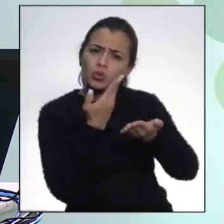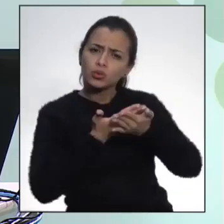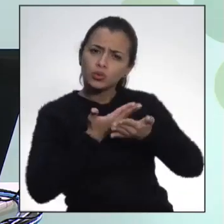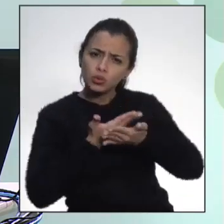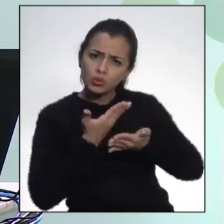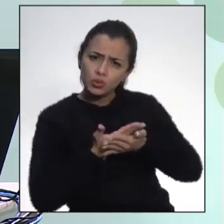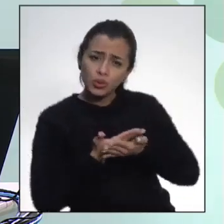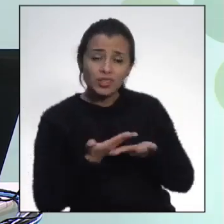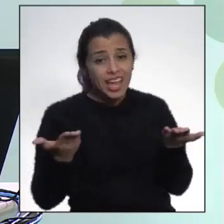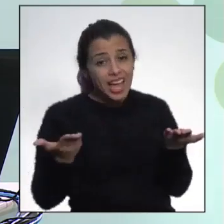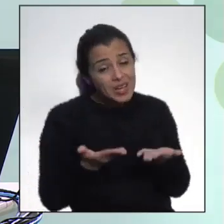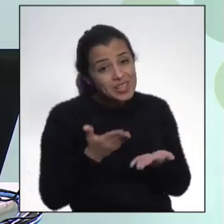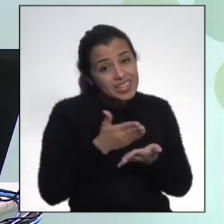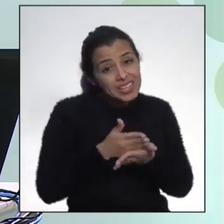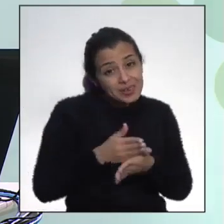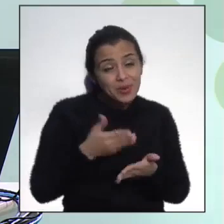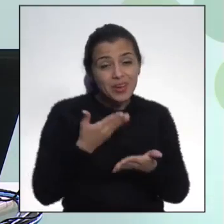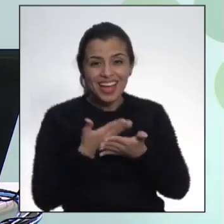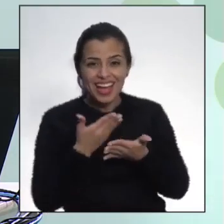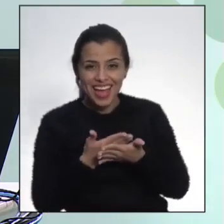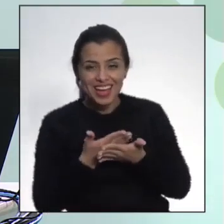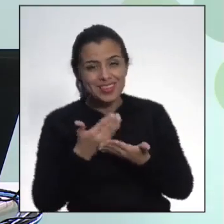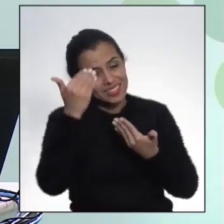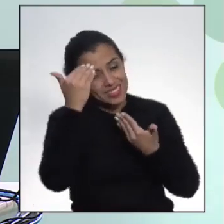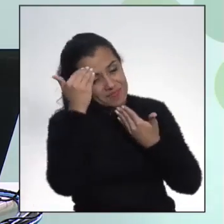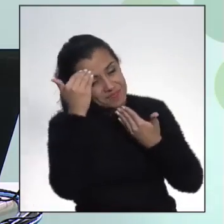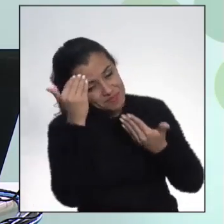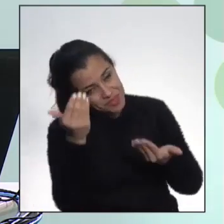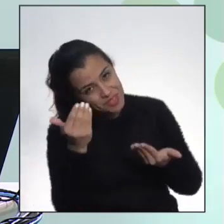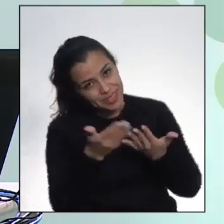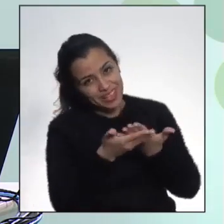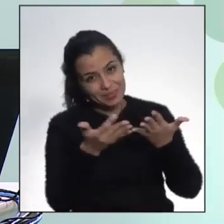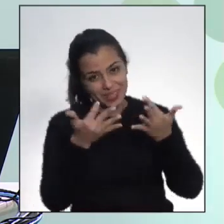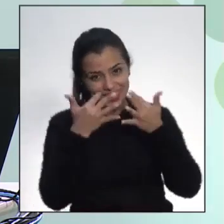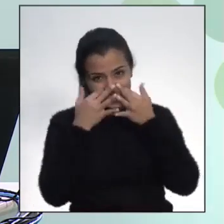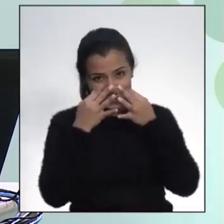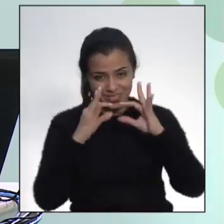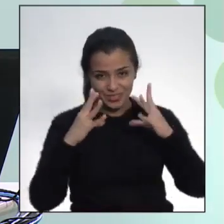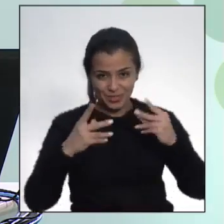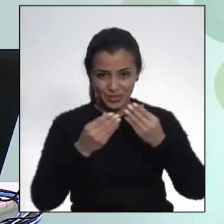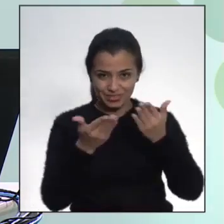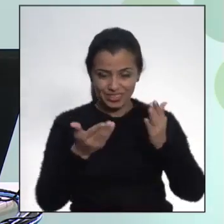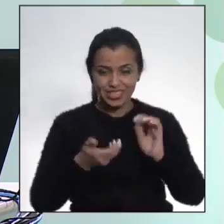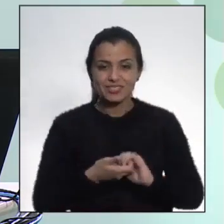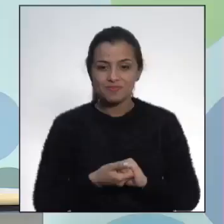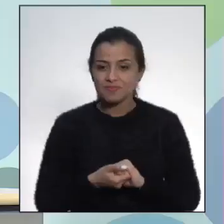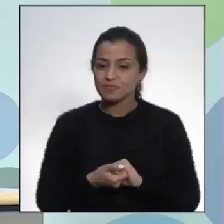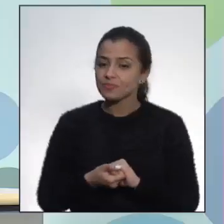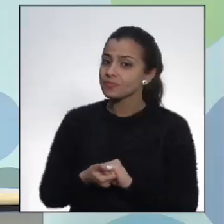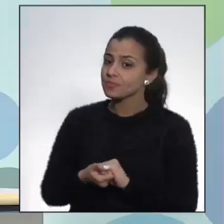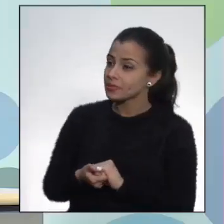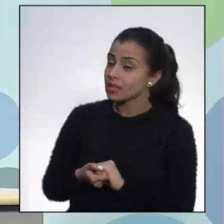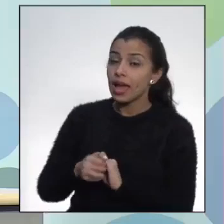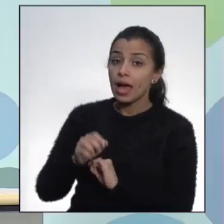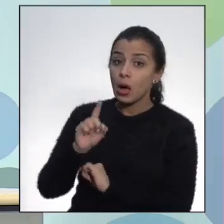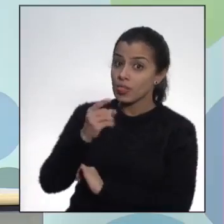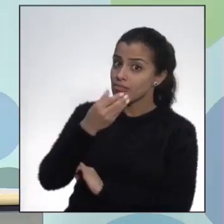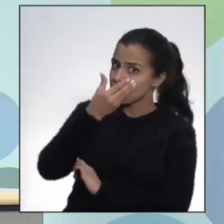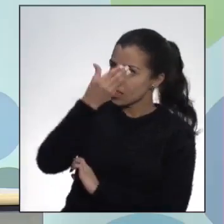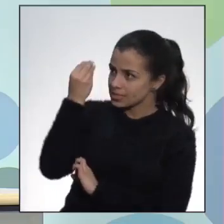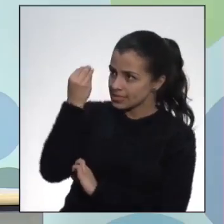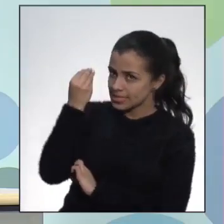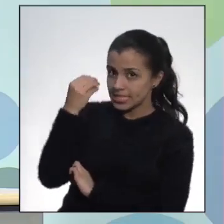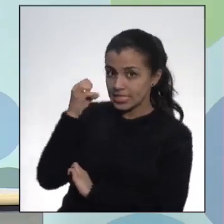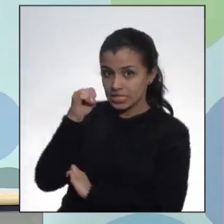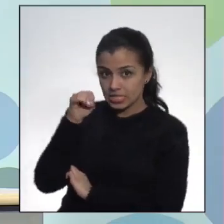Então, ficamos aqui mais com uma aula. Muito agradecida pela atenção de todos aí, de vocês. Então, não se esqueça, se você por algum acaso